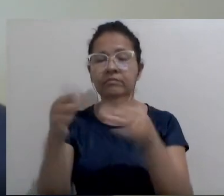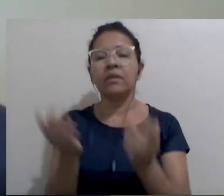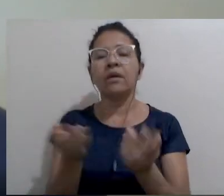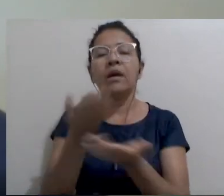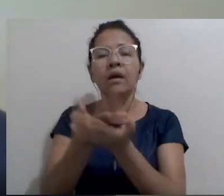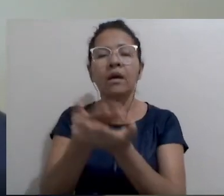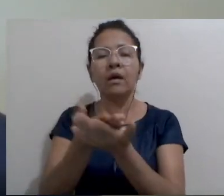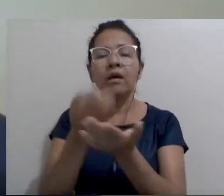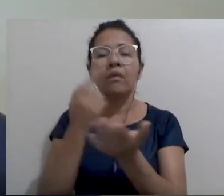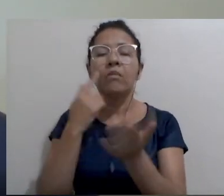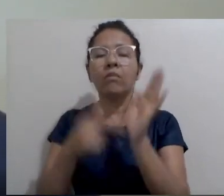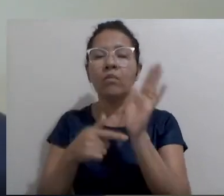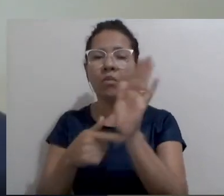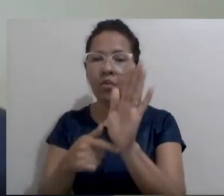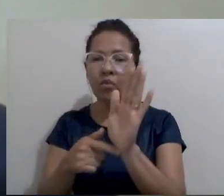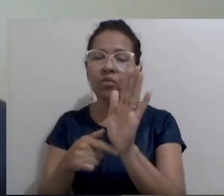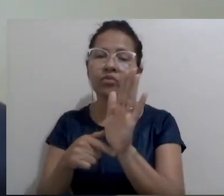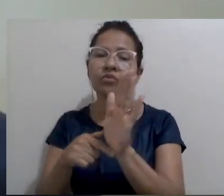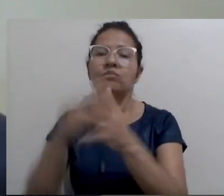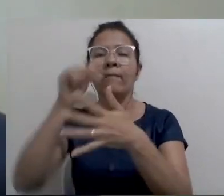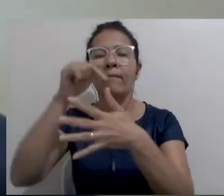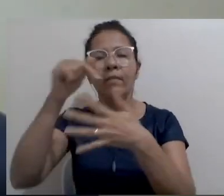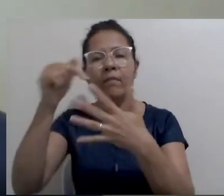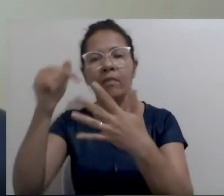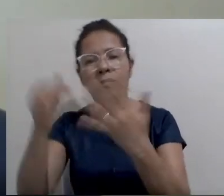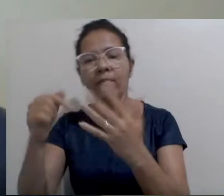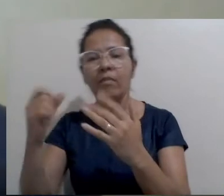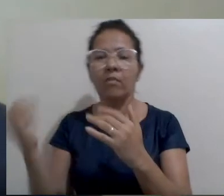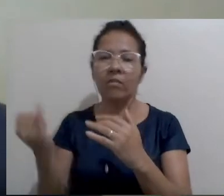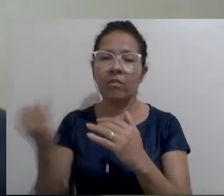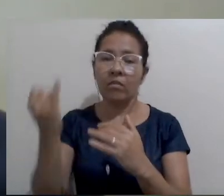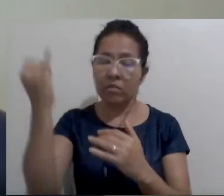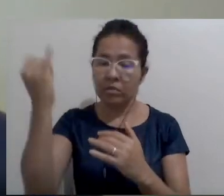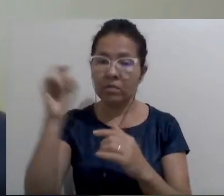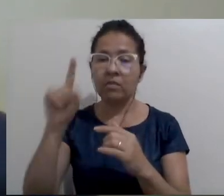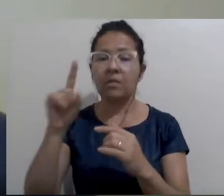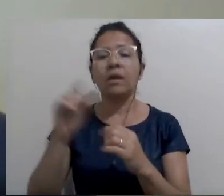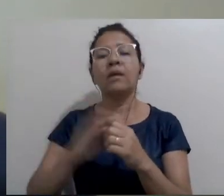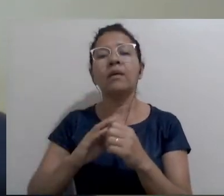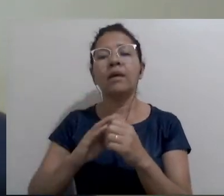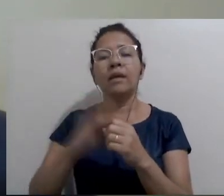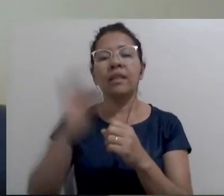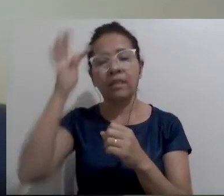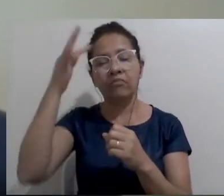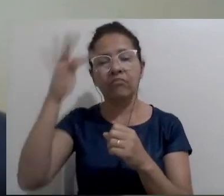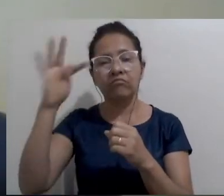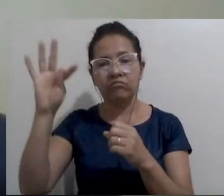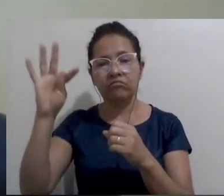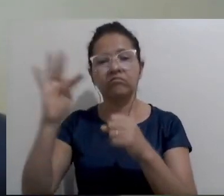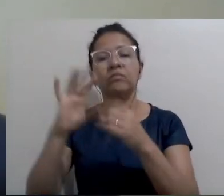pontos importantes, né, que eu destaquei para vocês a respeito do que a gente viu até agora da teoria da ligação de valência associada aos